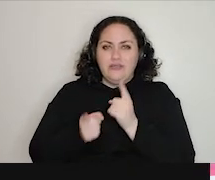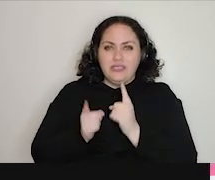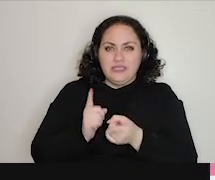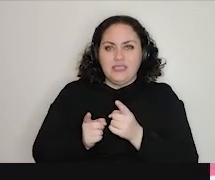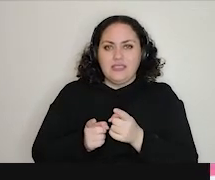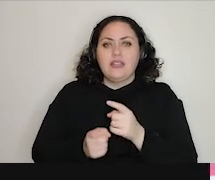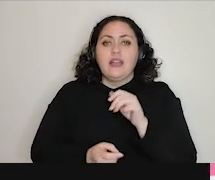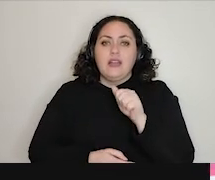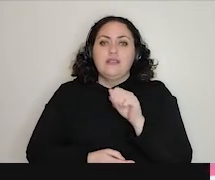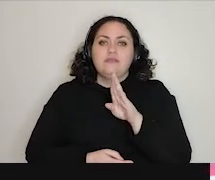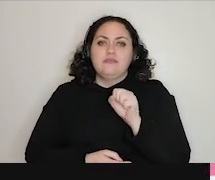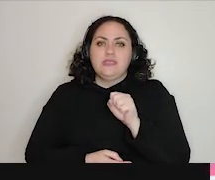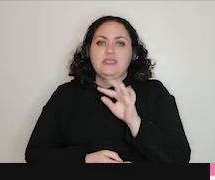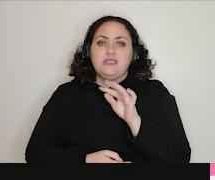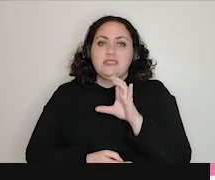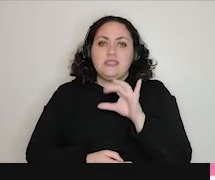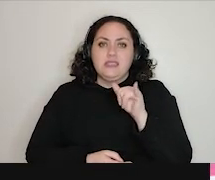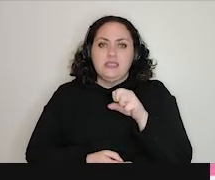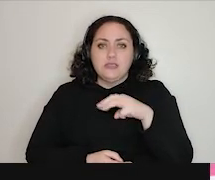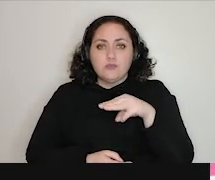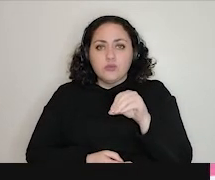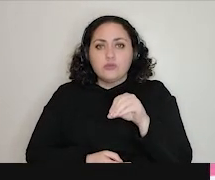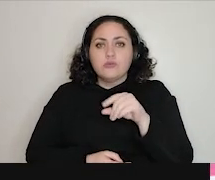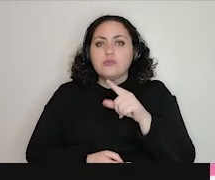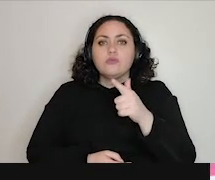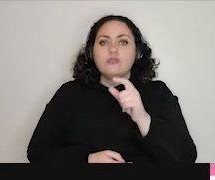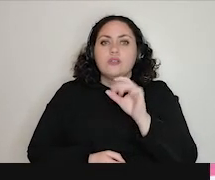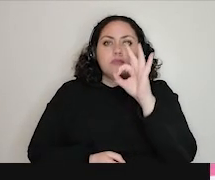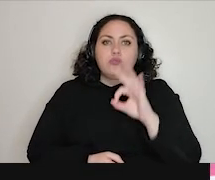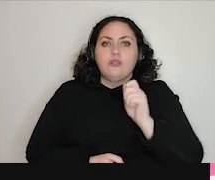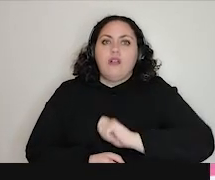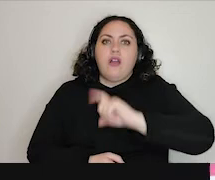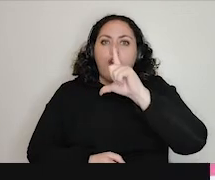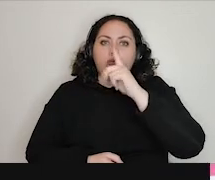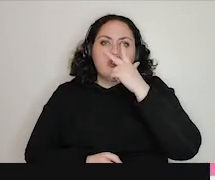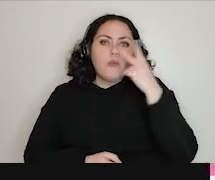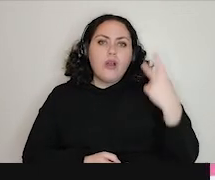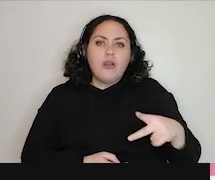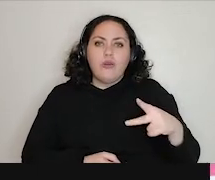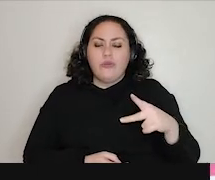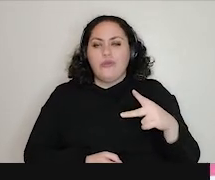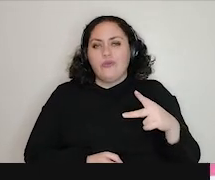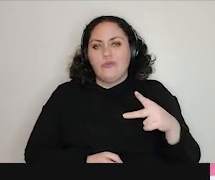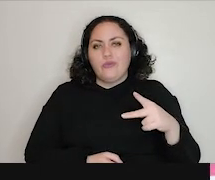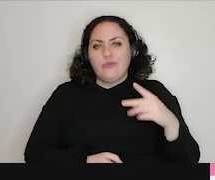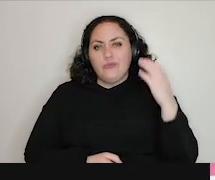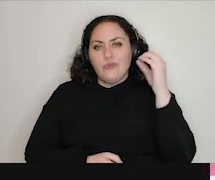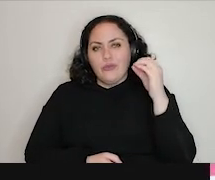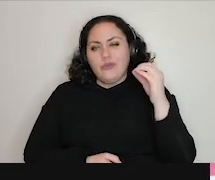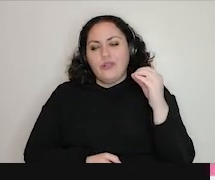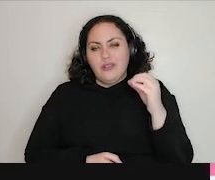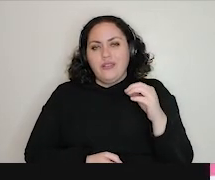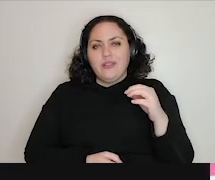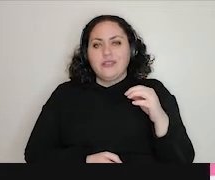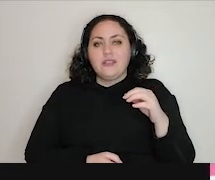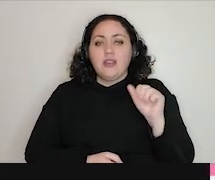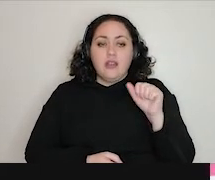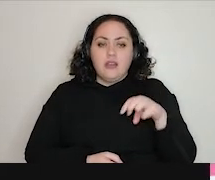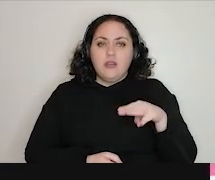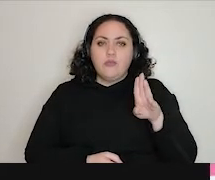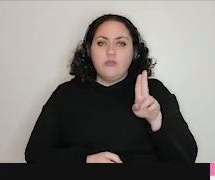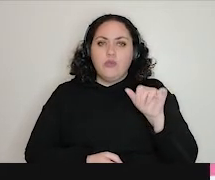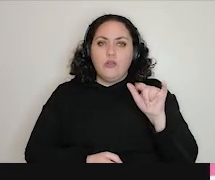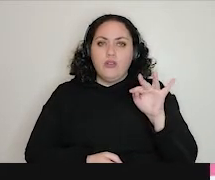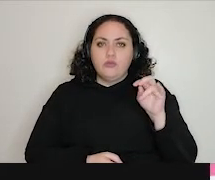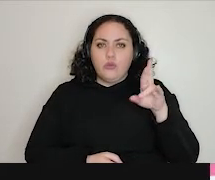mulheres trans, não sejam tão altos, inclusive nos ambulatórios específicos para as pessoas trans. Aqui em Porto Alegre eu já falei sobre o ambulatório